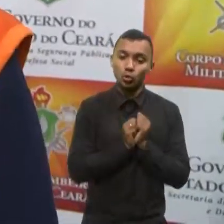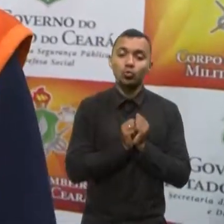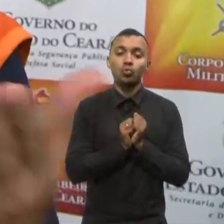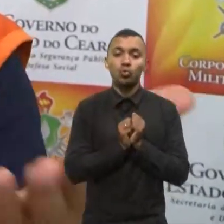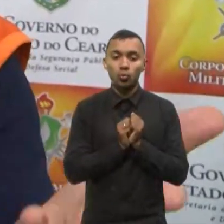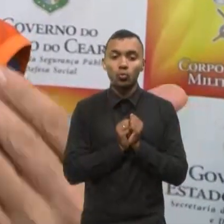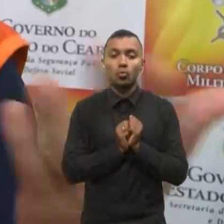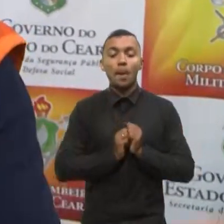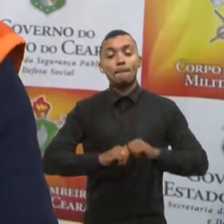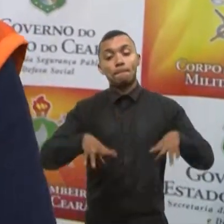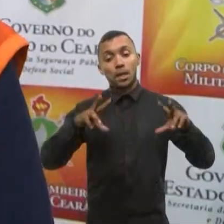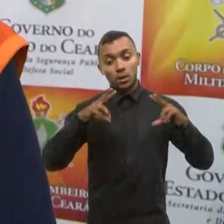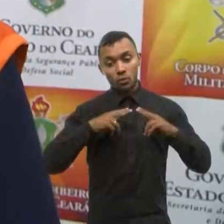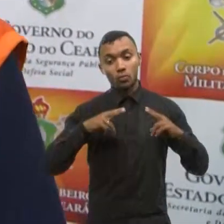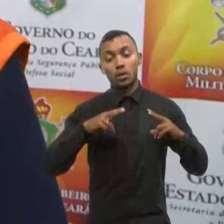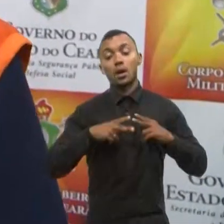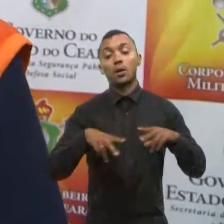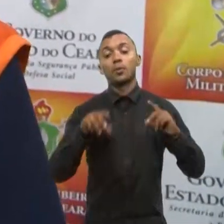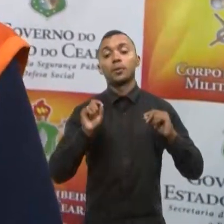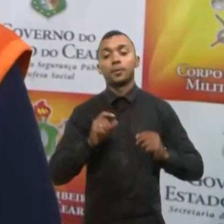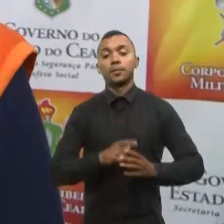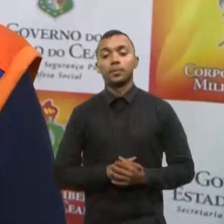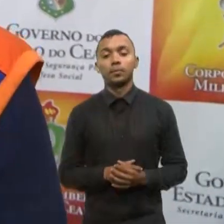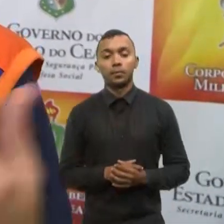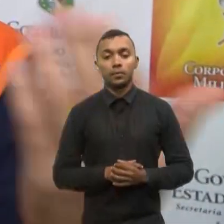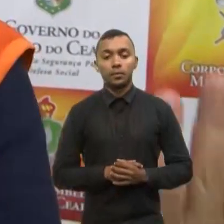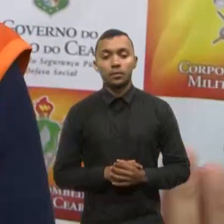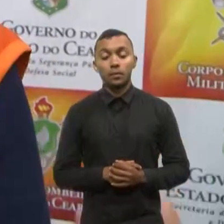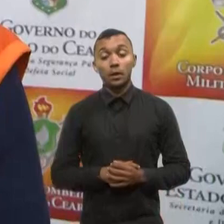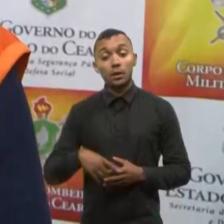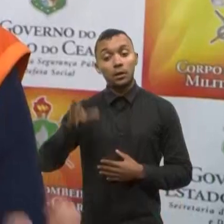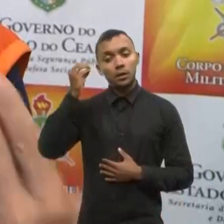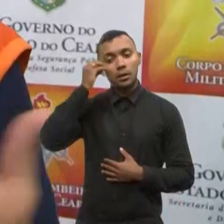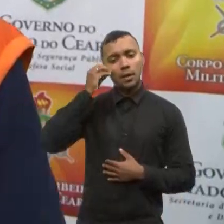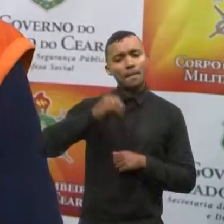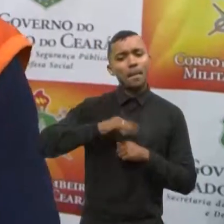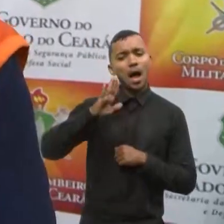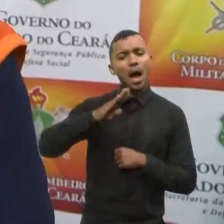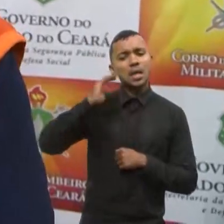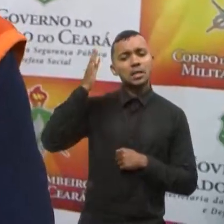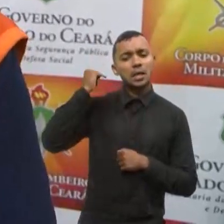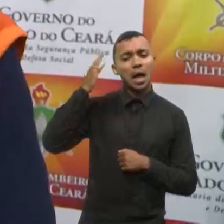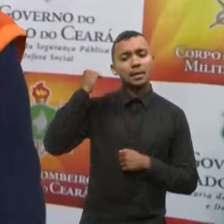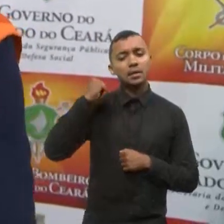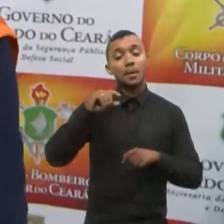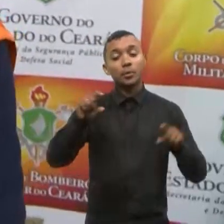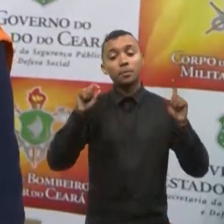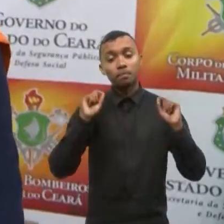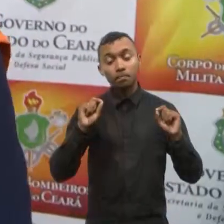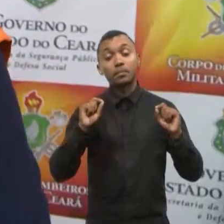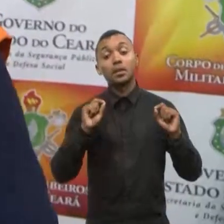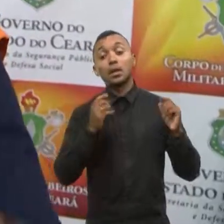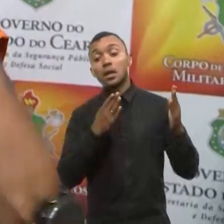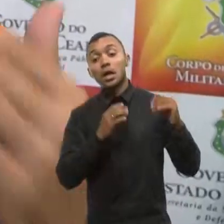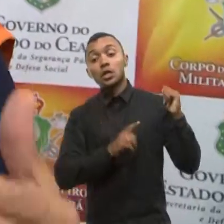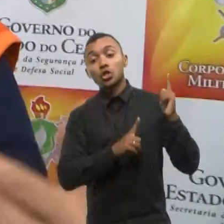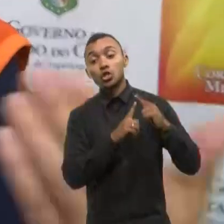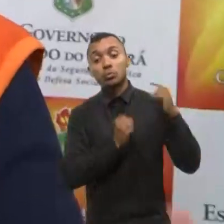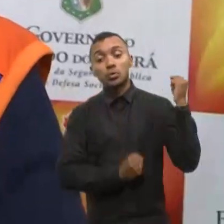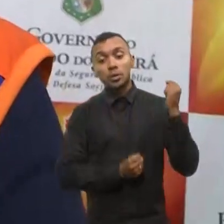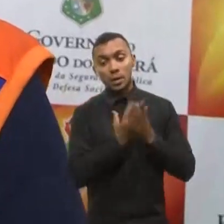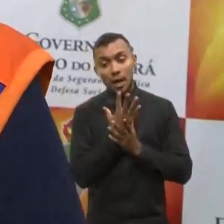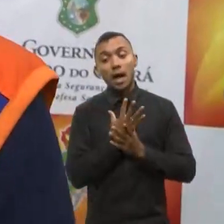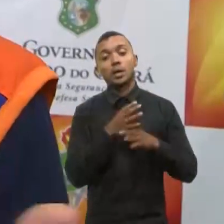o dono da barragem, para poder até ter conhecimento do tipo de construção e acompanhar